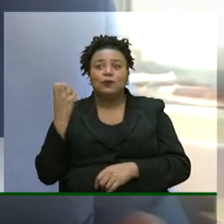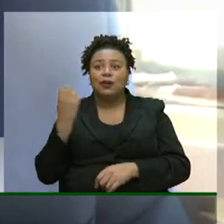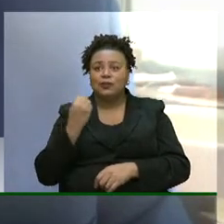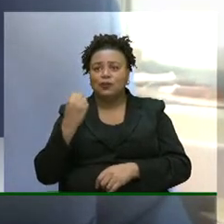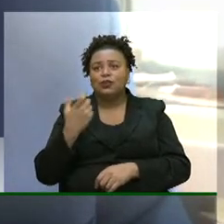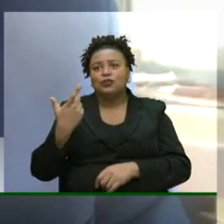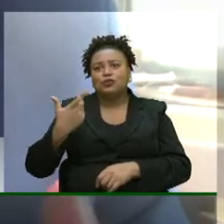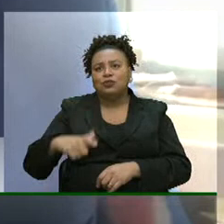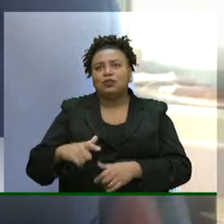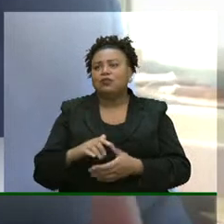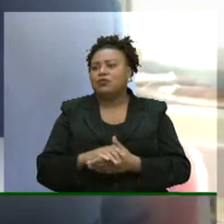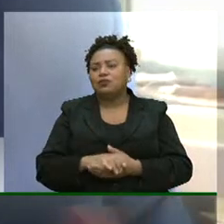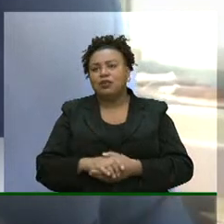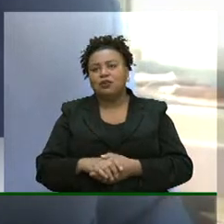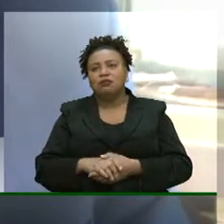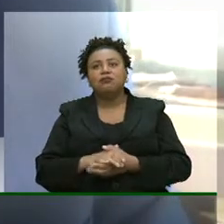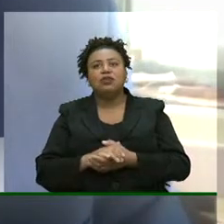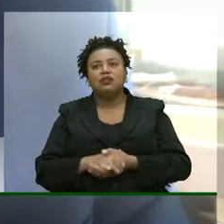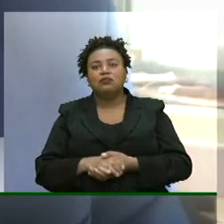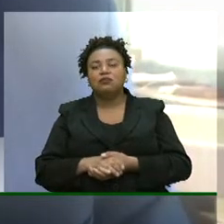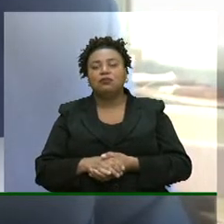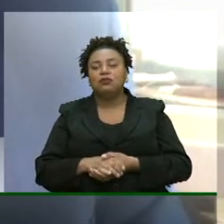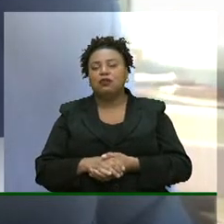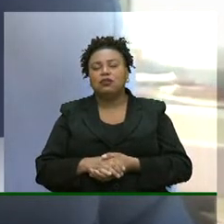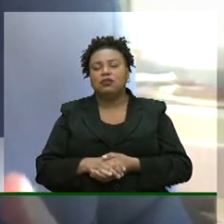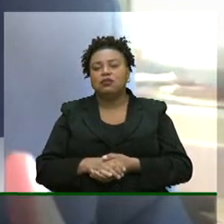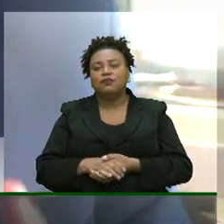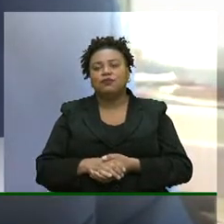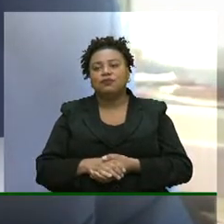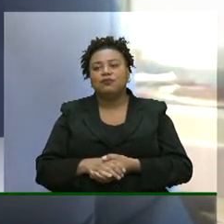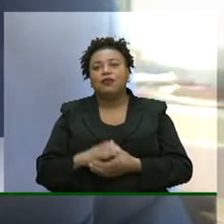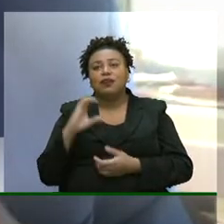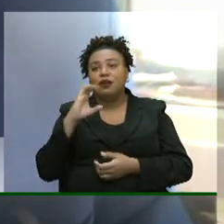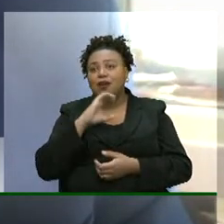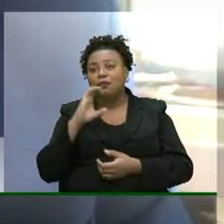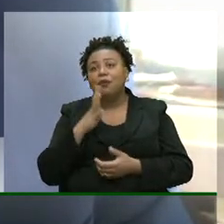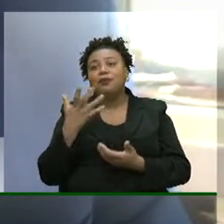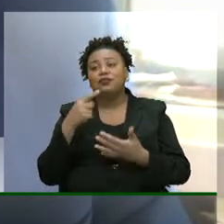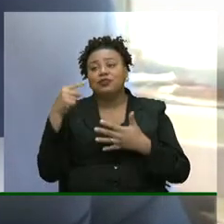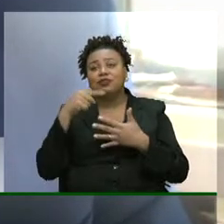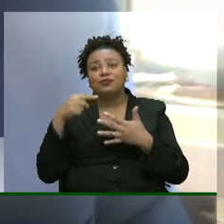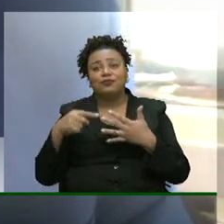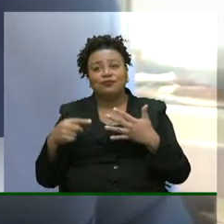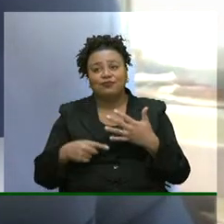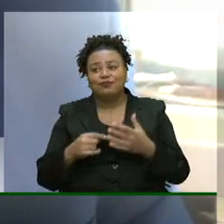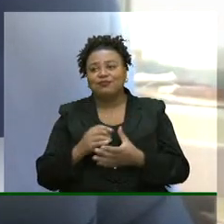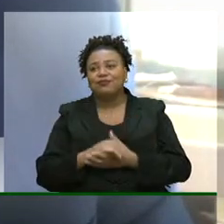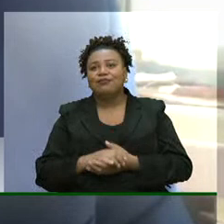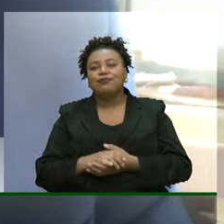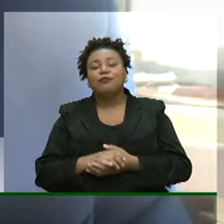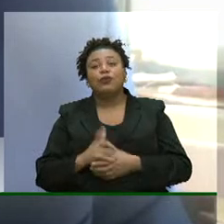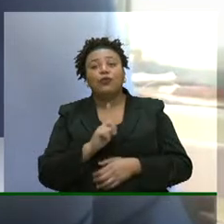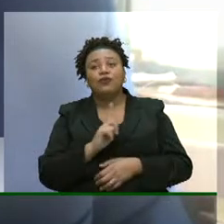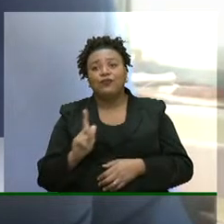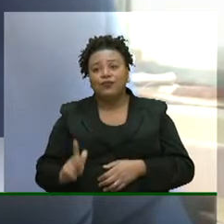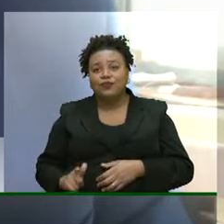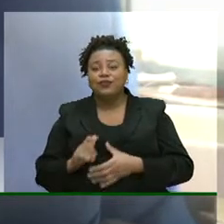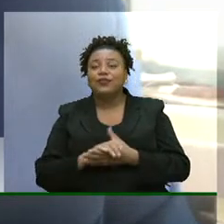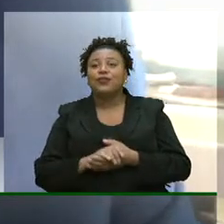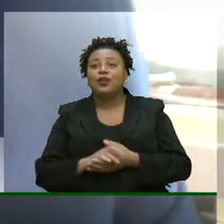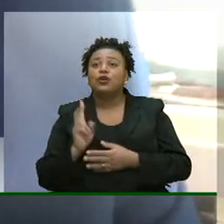Mais uma vez, presidente Hernani, eu rapidamente quero pontuar a sensibilidade do governador